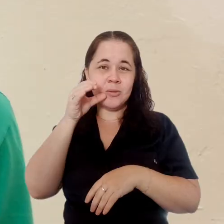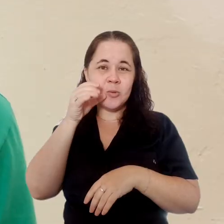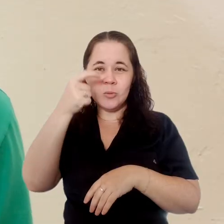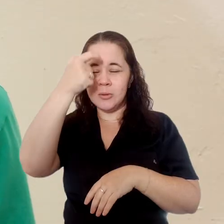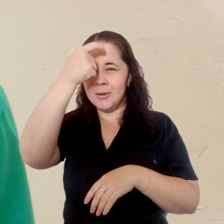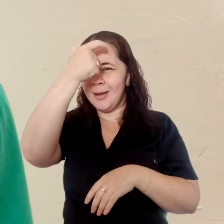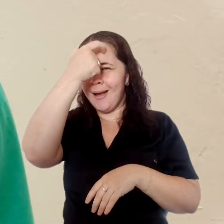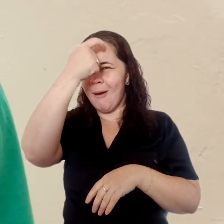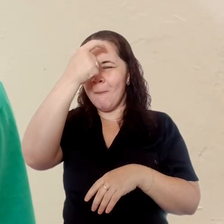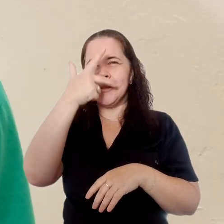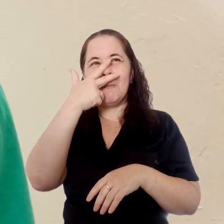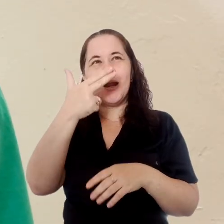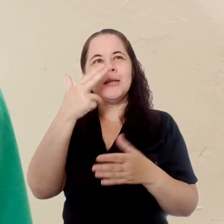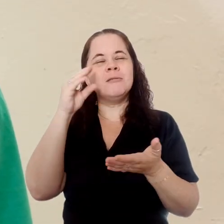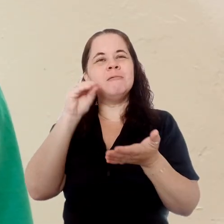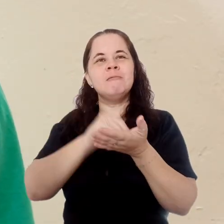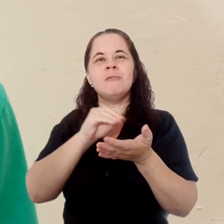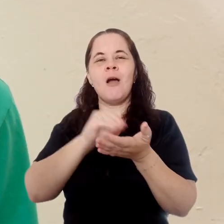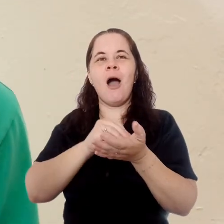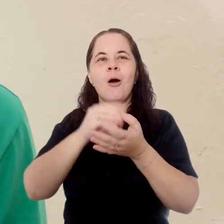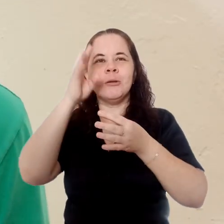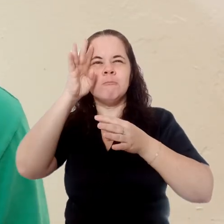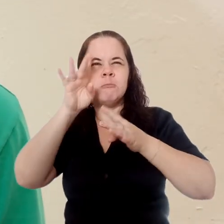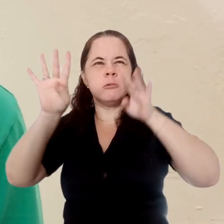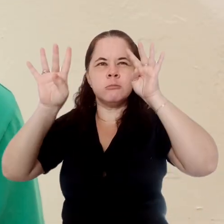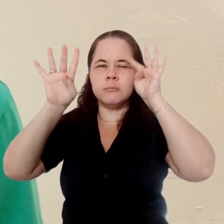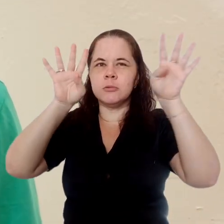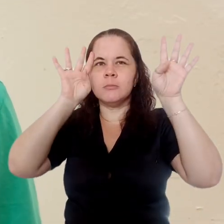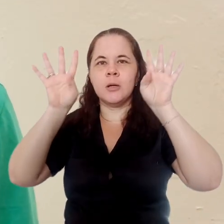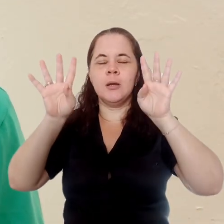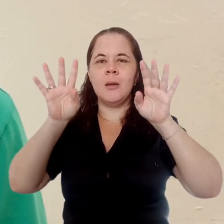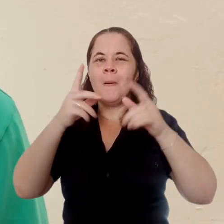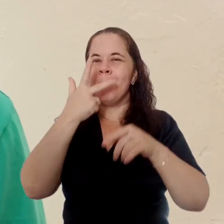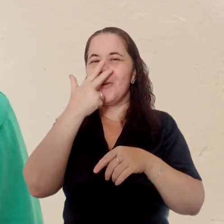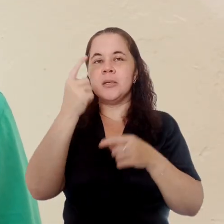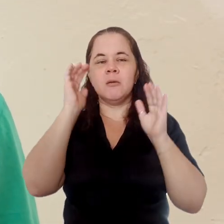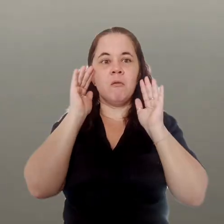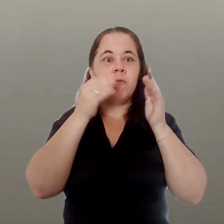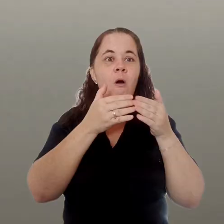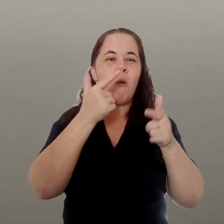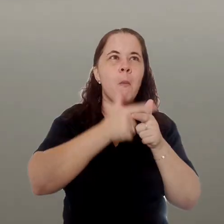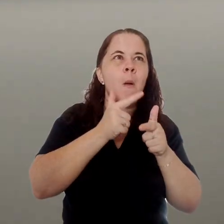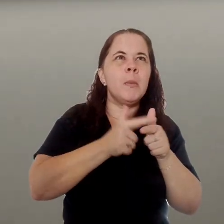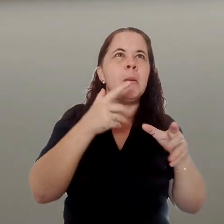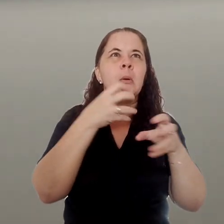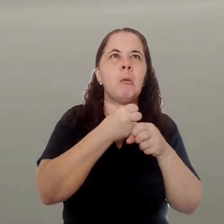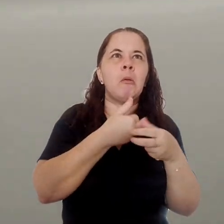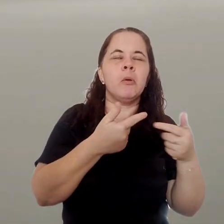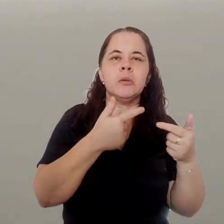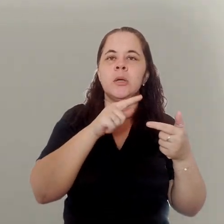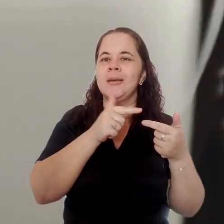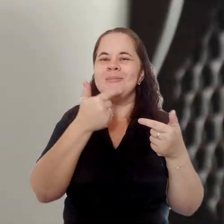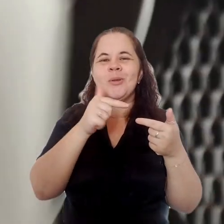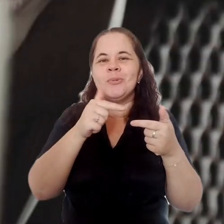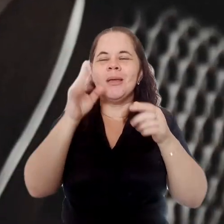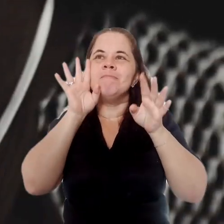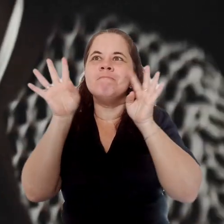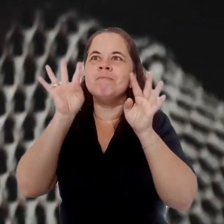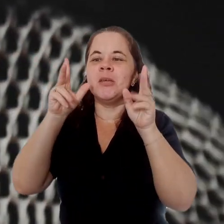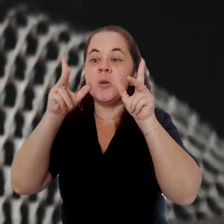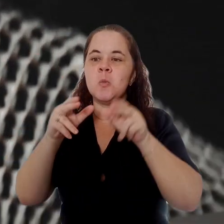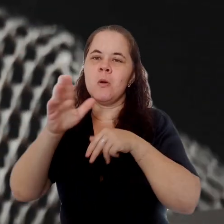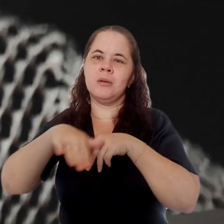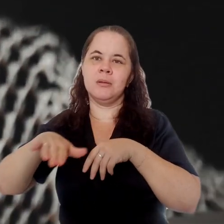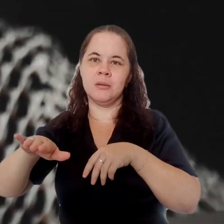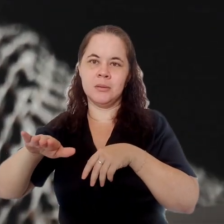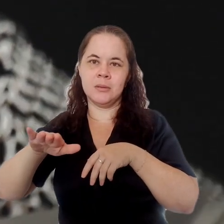a gente perde um pouco da nossa ludicidade, que é característica muito forte nas crianças. O desafio para nós adultos é